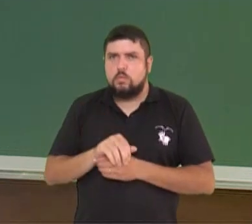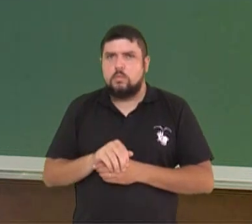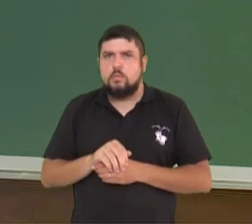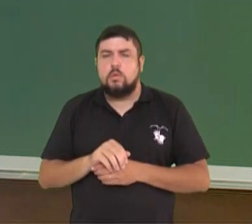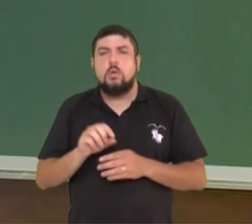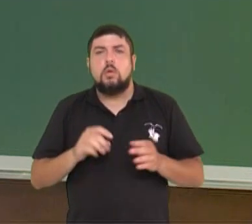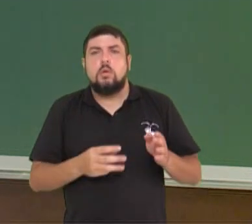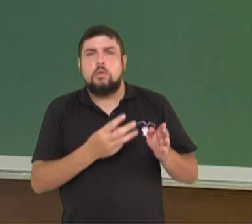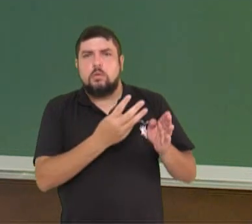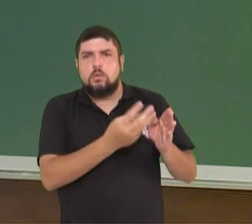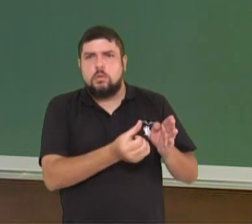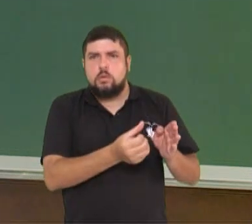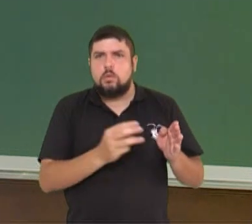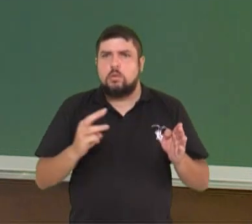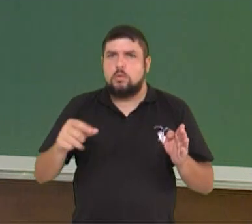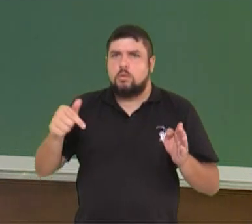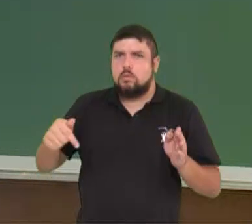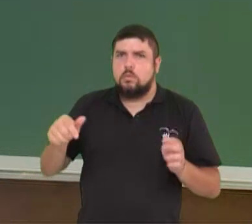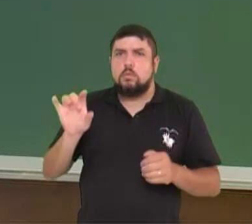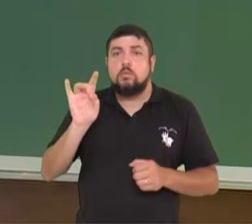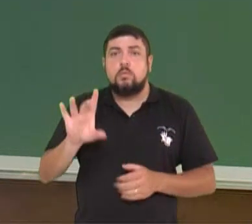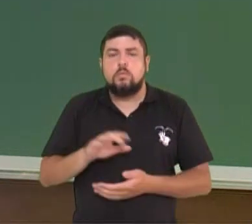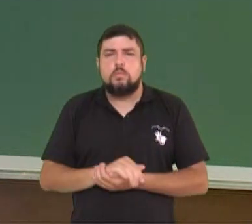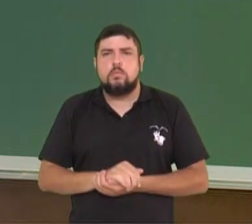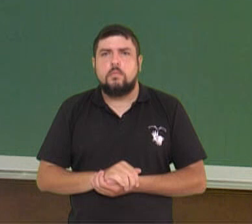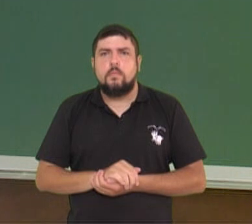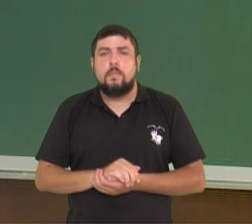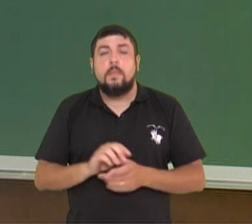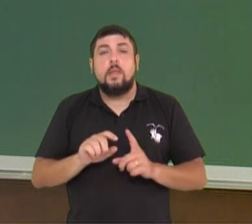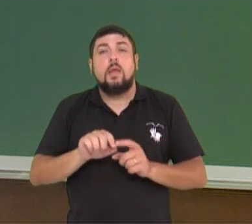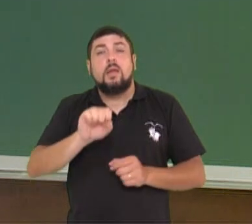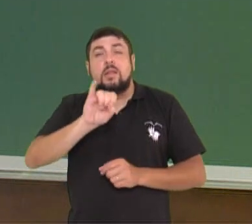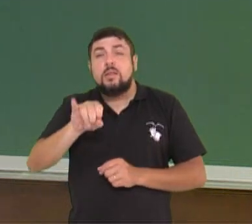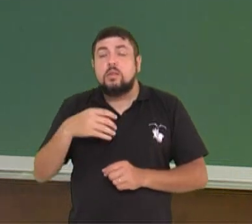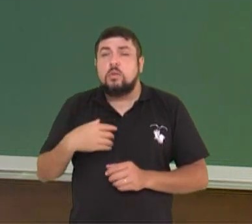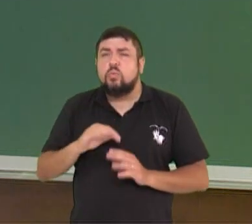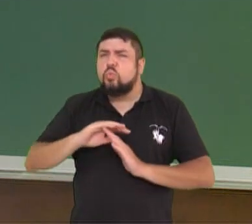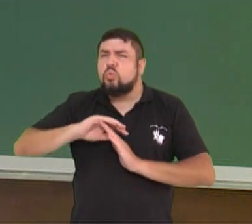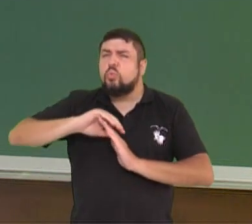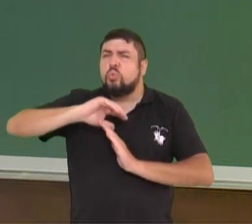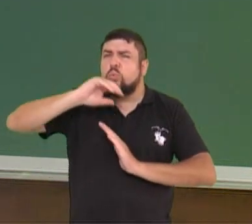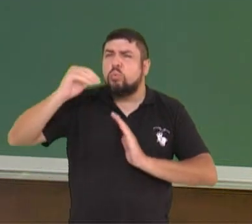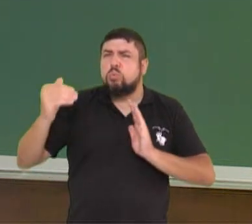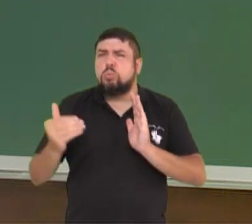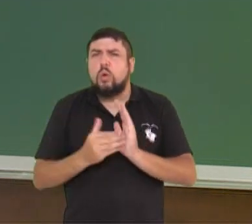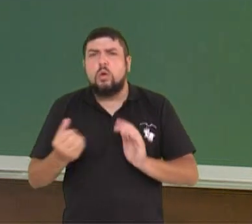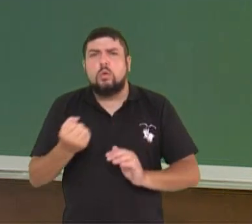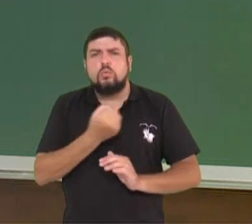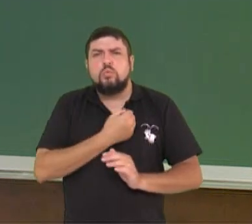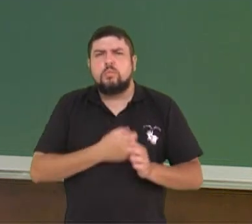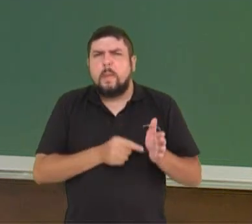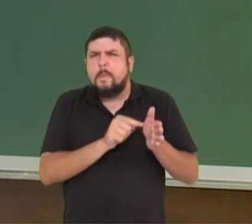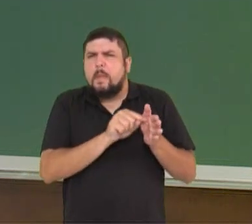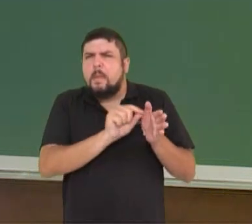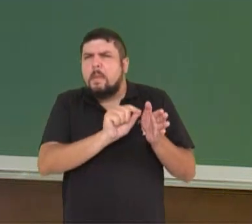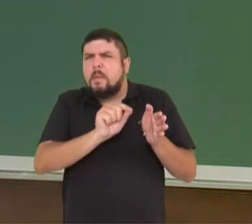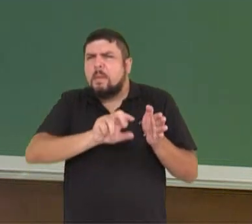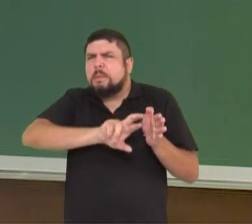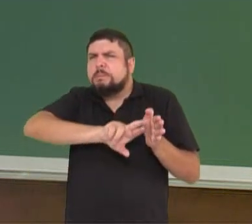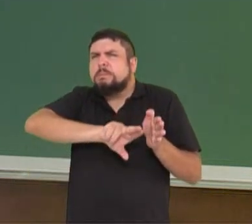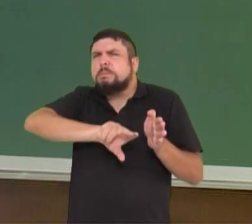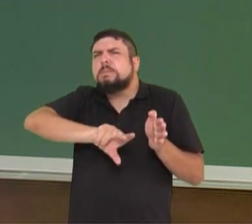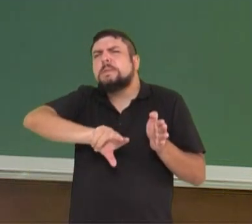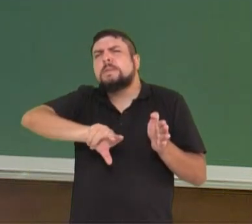tem o 36 e o 37. Agora, se você considerar todos os números reais, existe uma infinidade de números